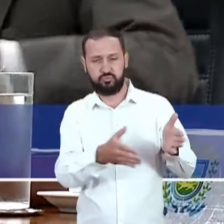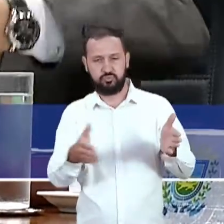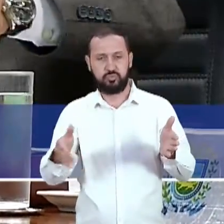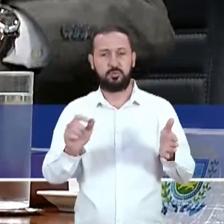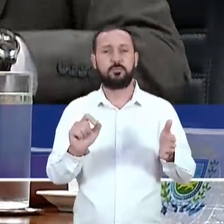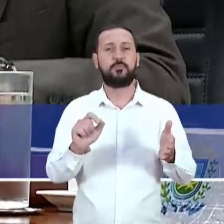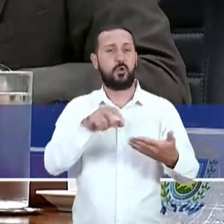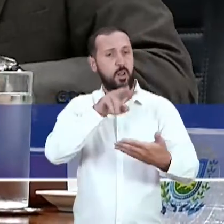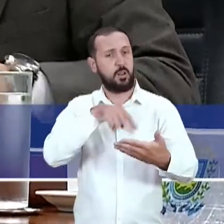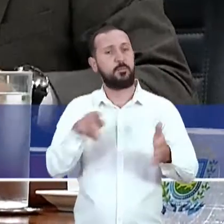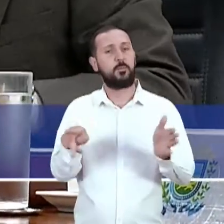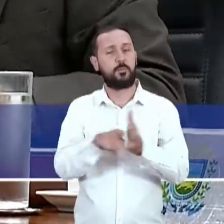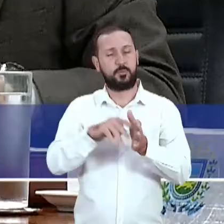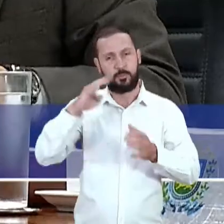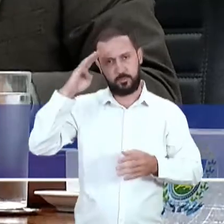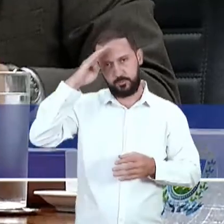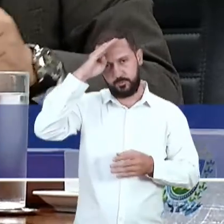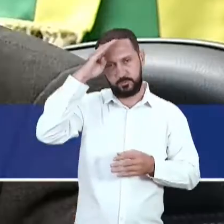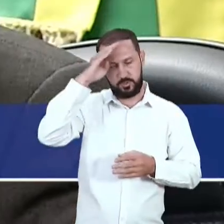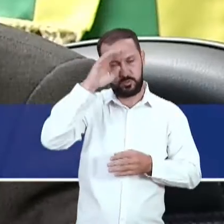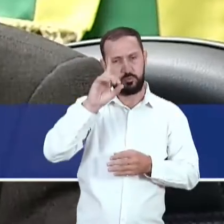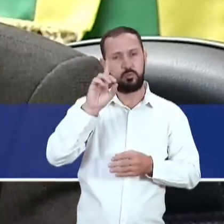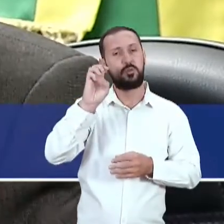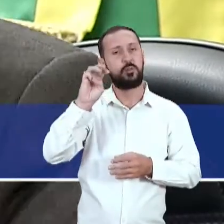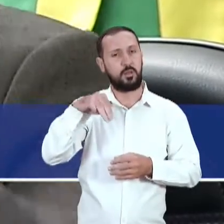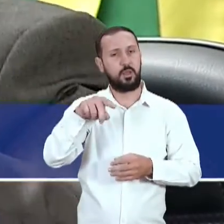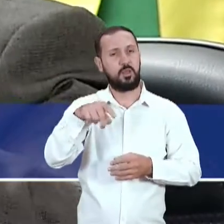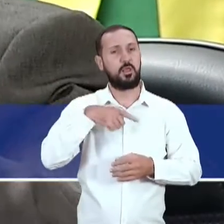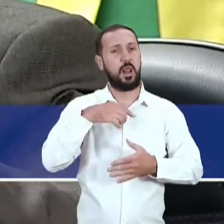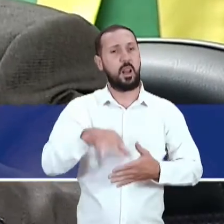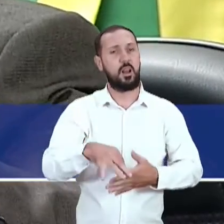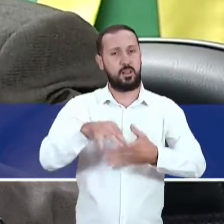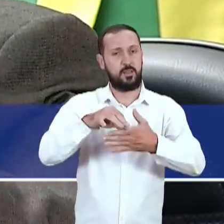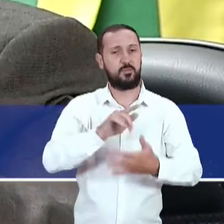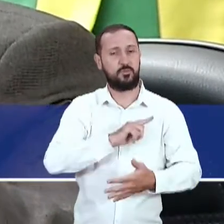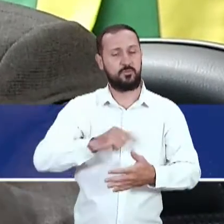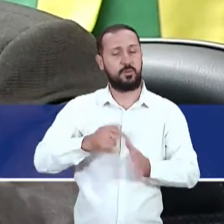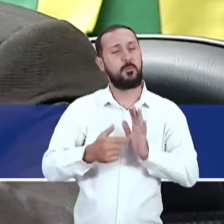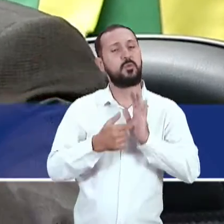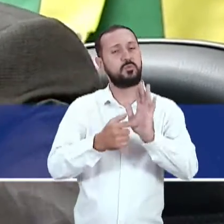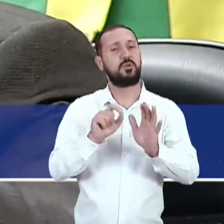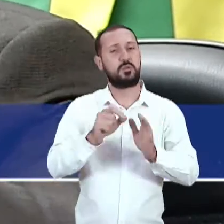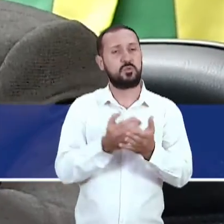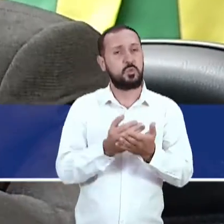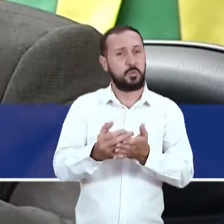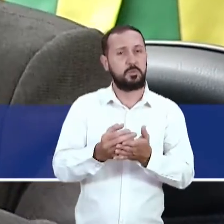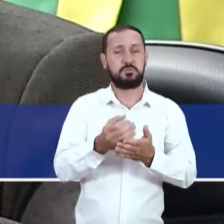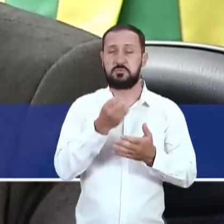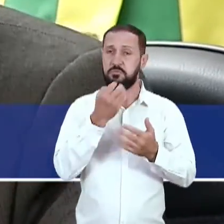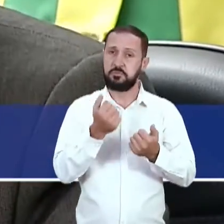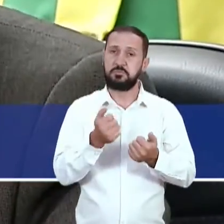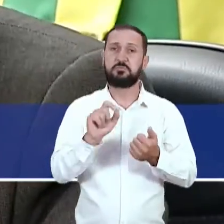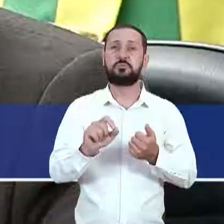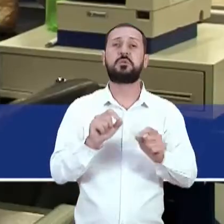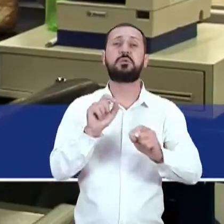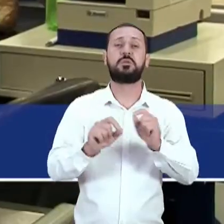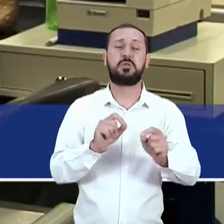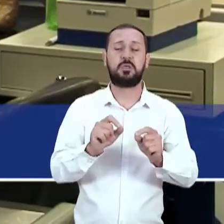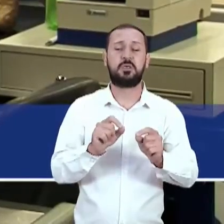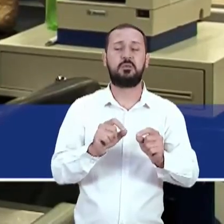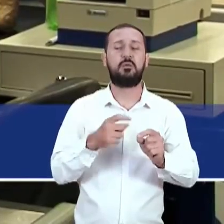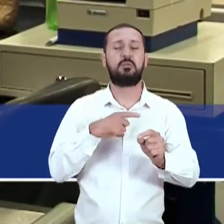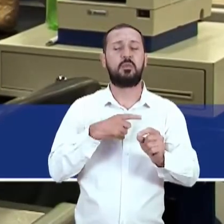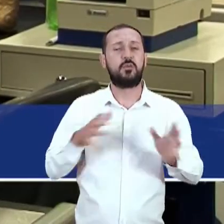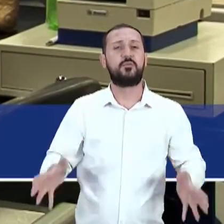foi lido pelo deputado Barbosinha, do DEM. Como líder do governo, o parlamentar destacou a iniciativa do Executivo,